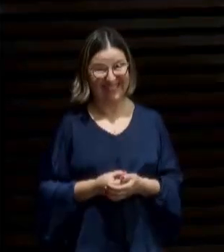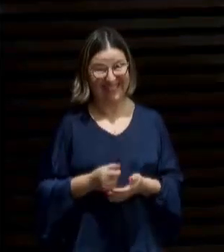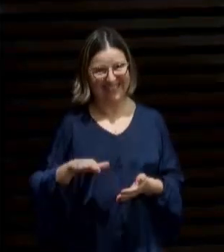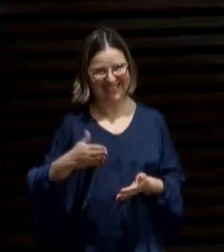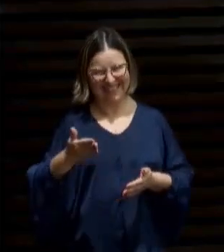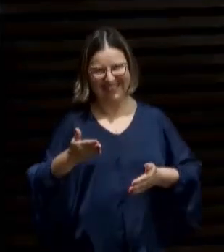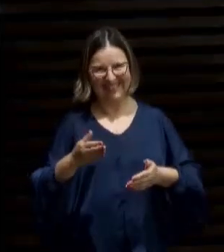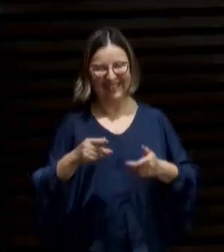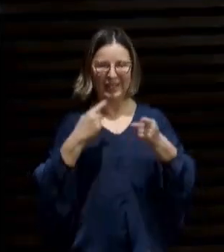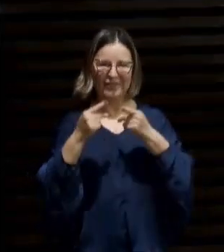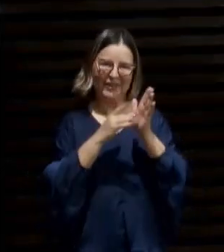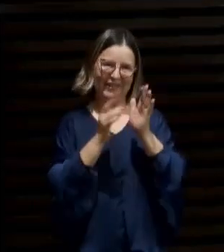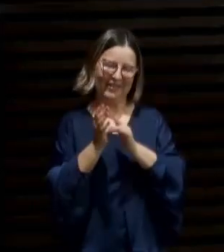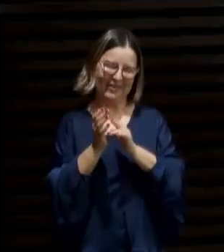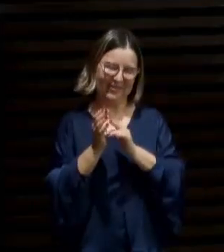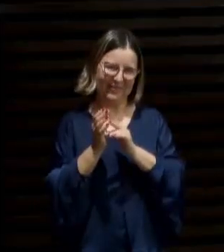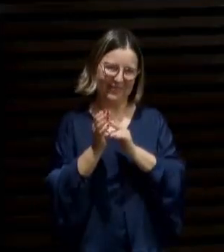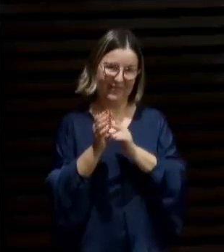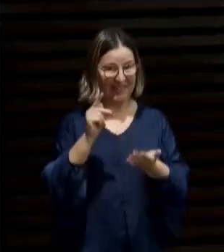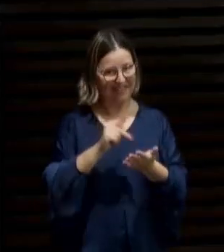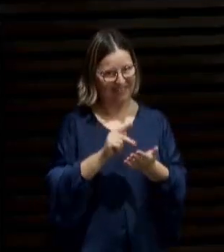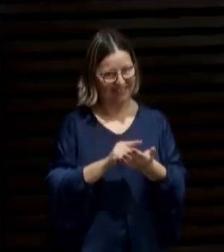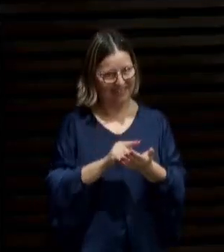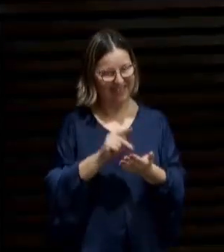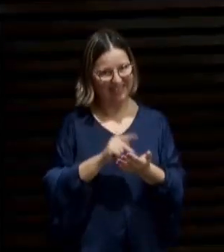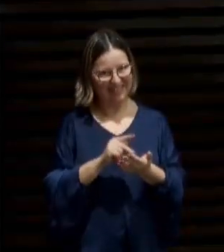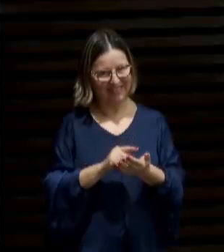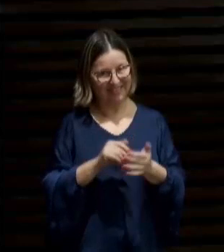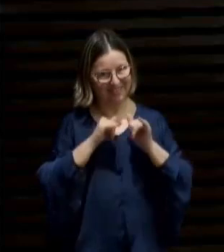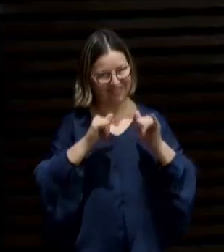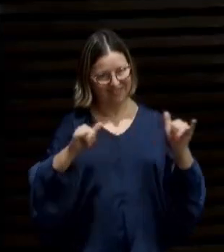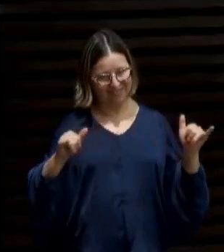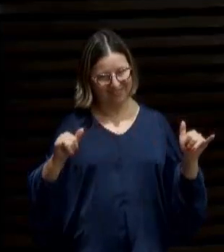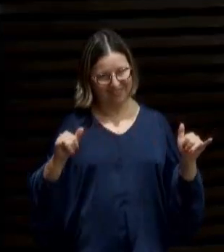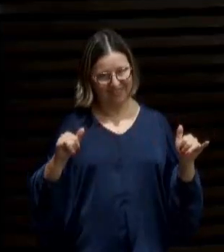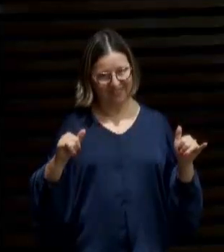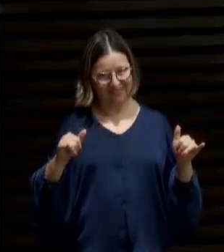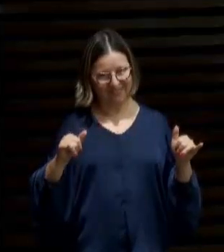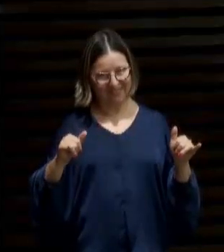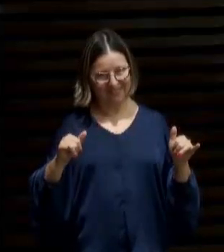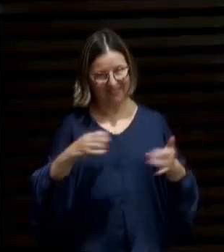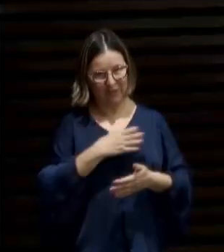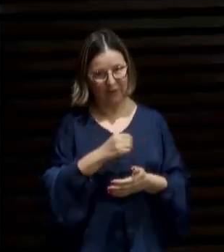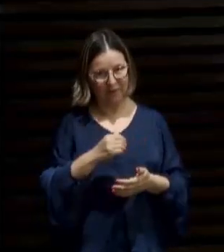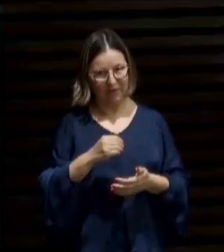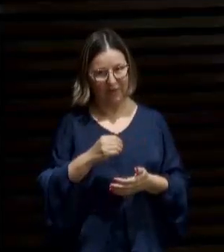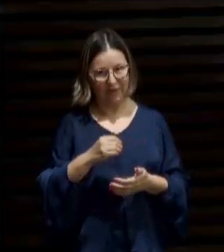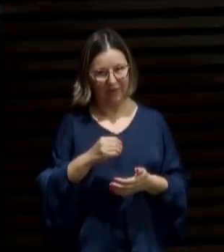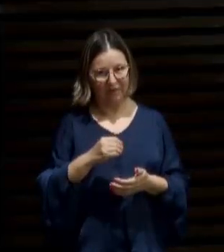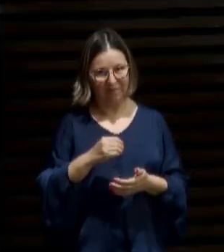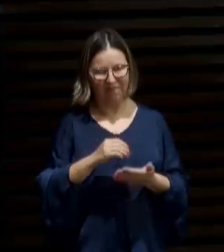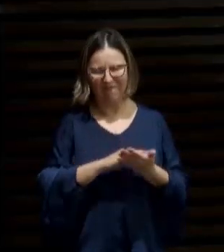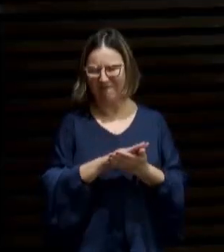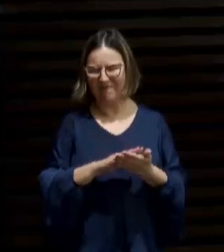Então lhes falou Jesus: em verdade vos digo que o Filho nada pode fazer de si